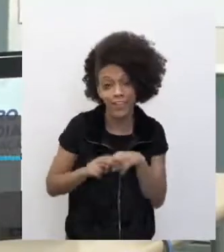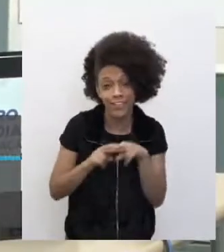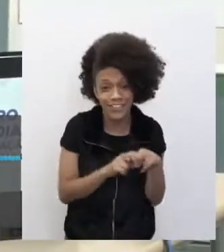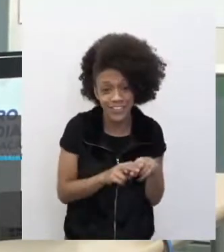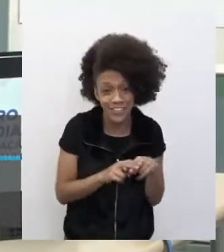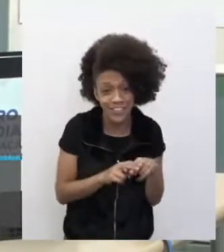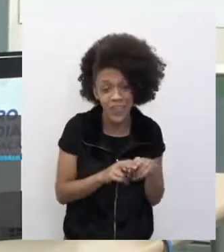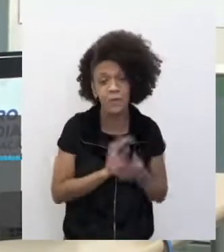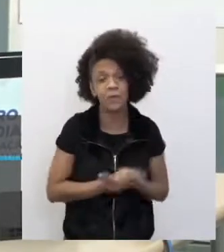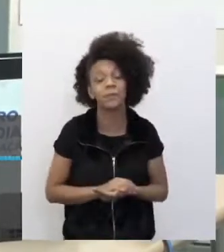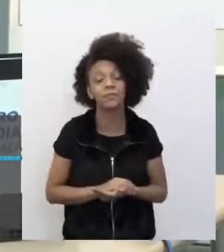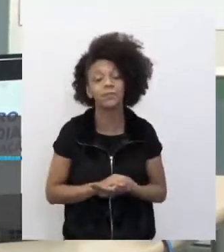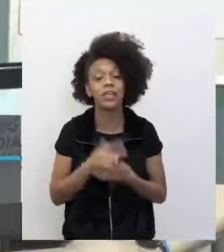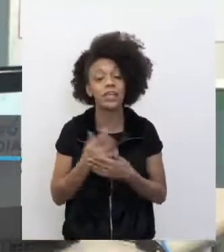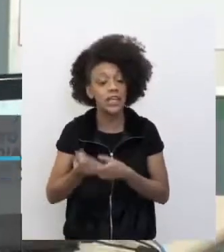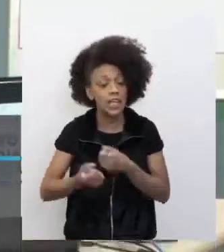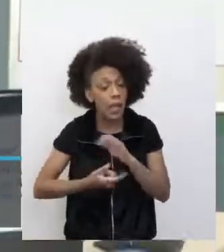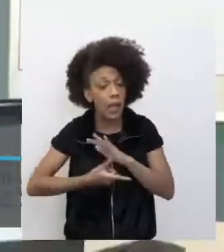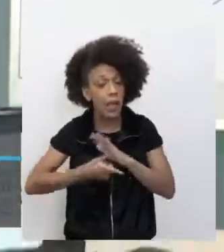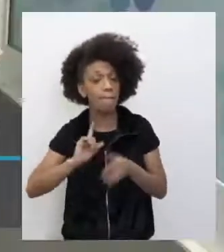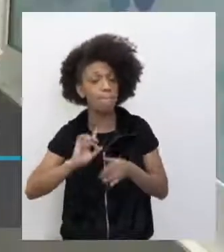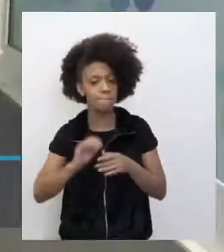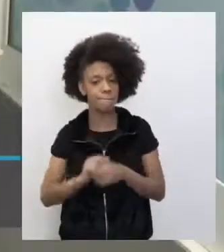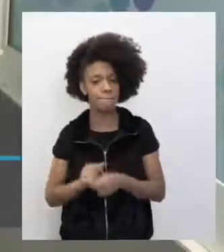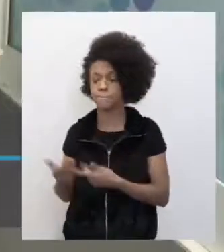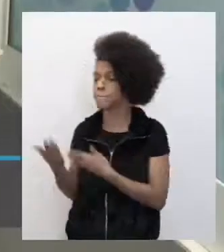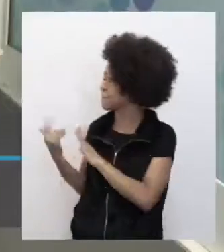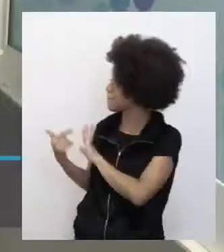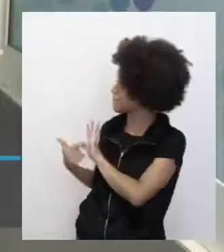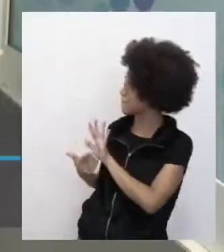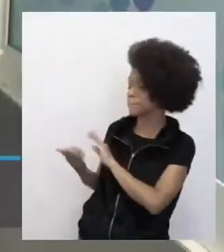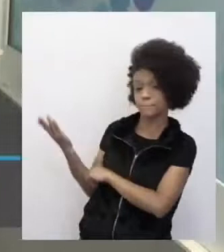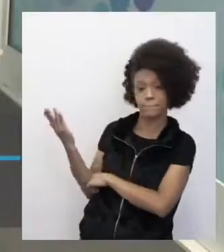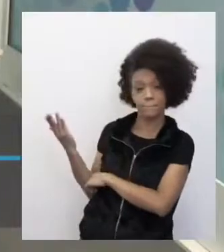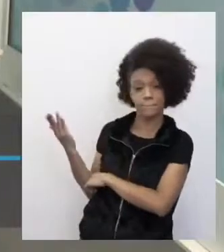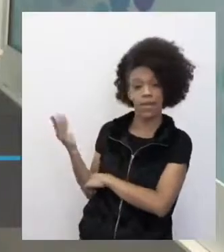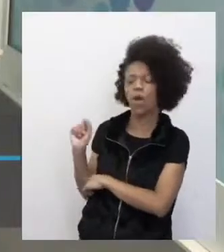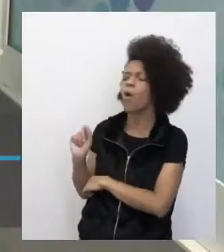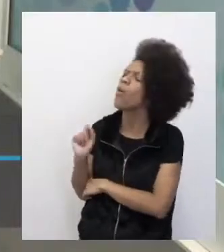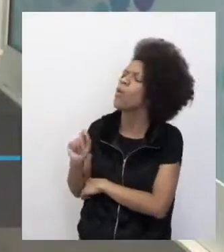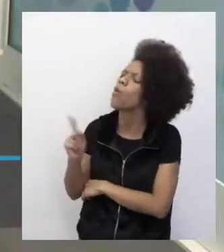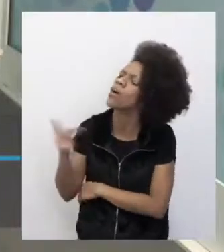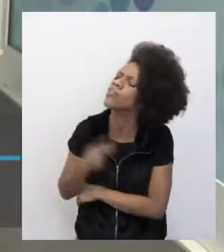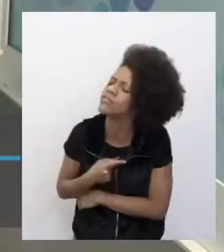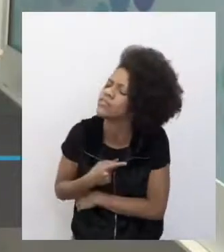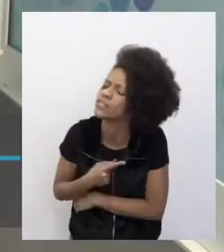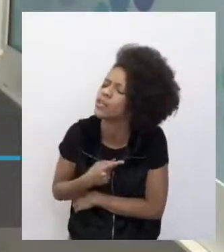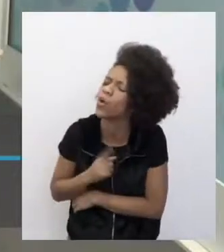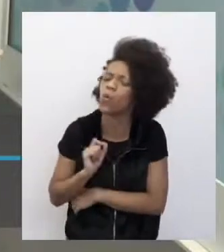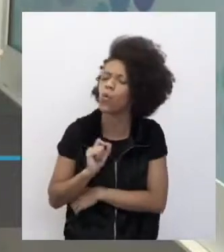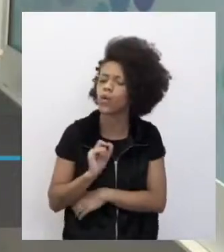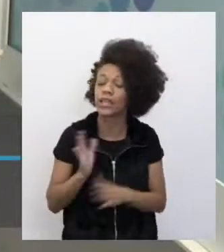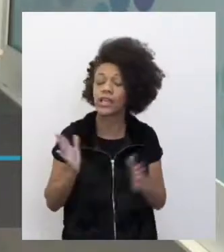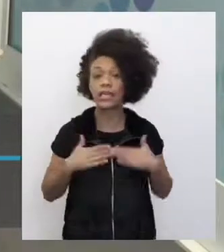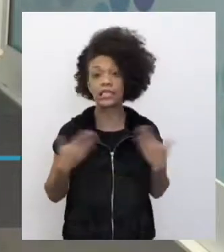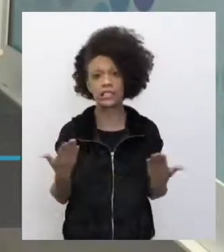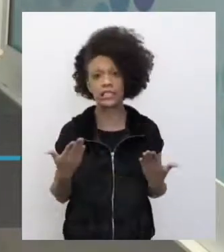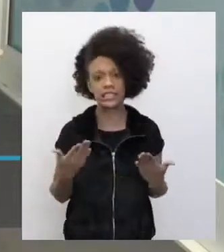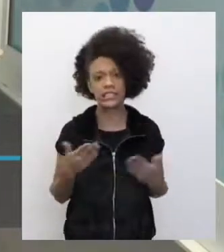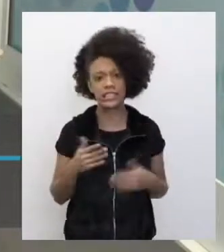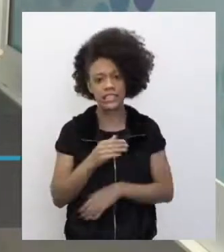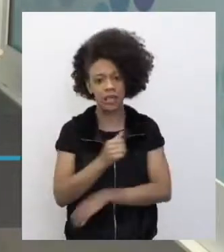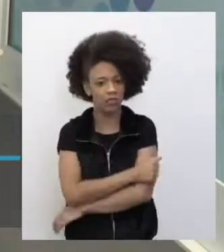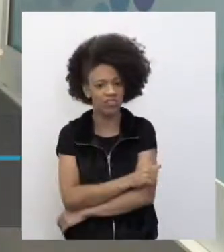subordinadas adjetivas e antes de colocar na tela, deixa eu mostrar para vocês, porque o que você estava me dizendo, Ed, que o que assusta os alunos? É só o nome,